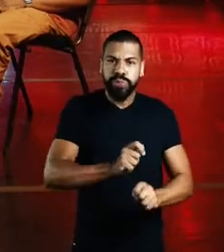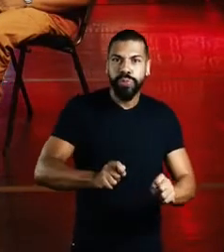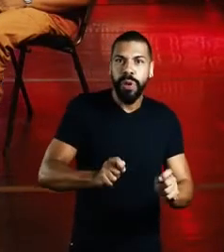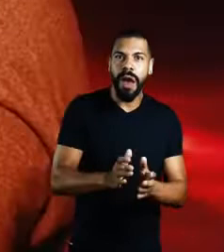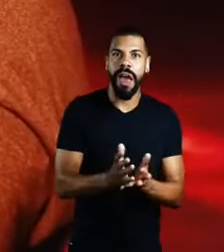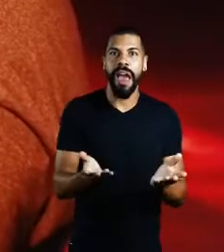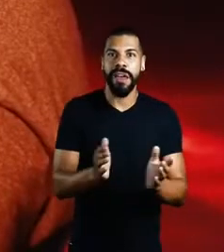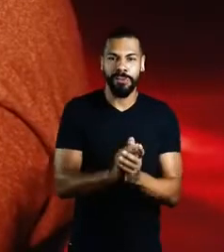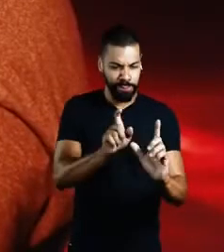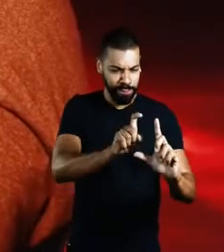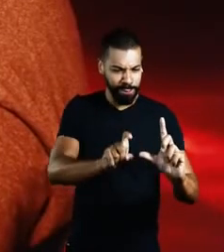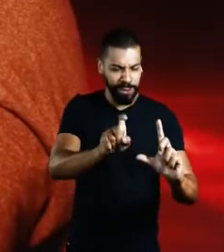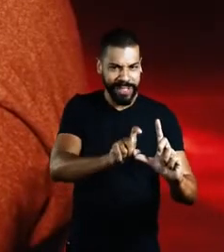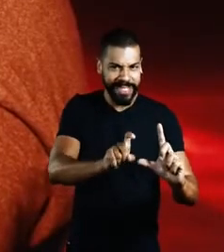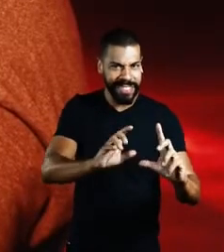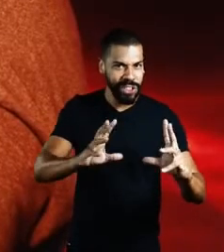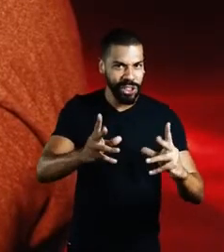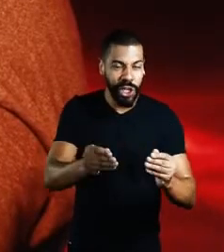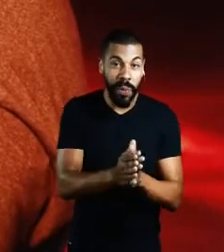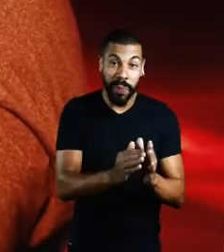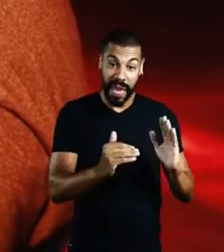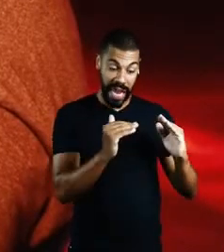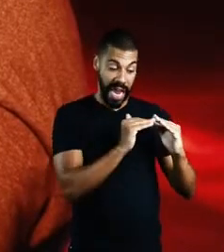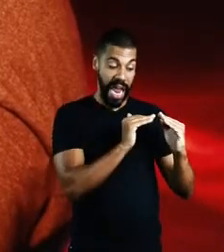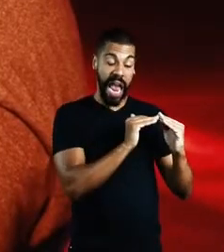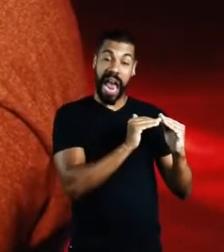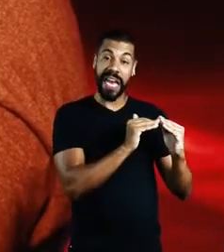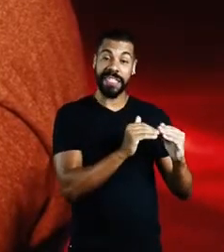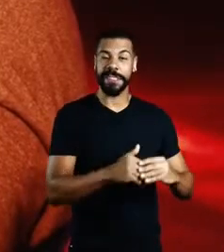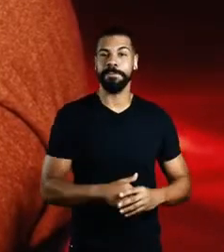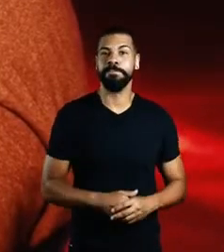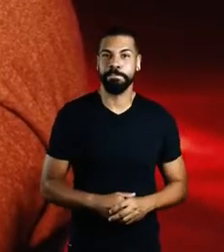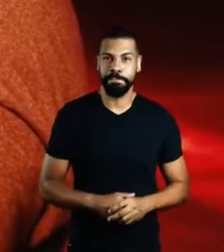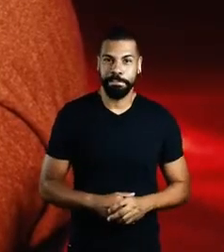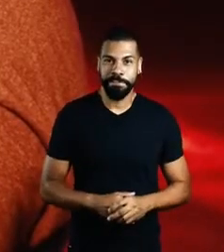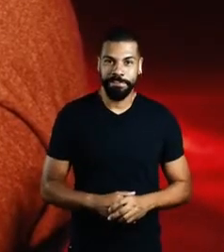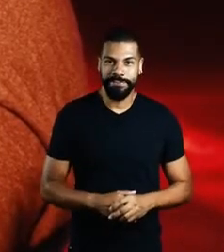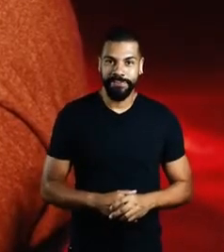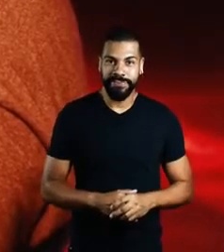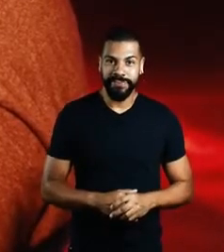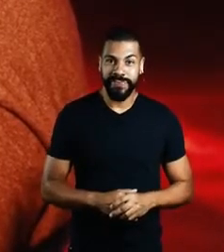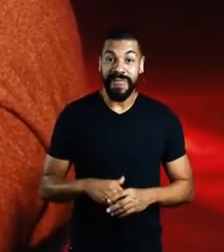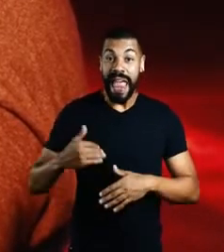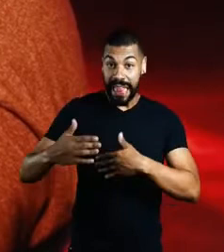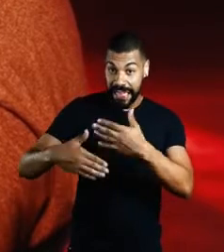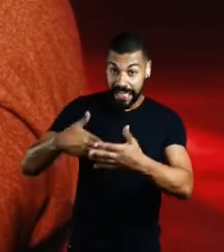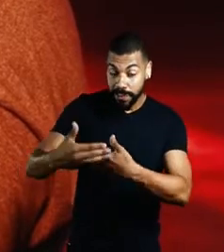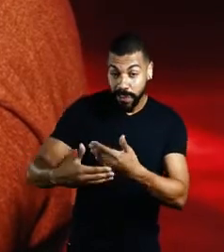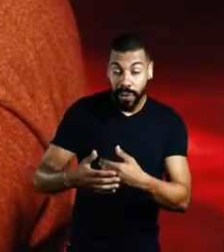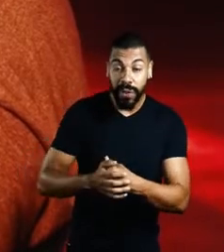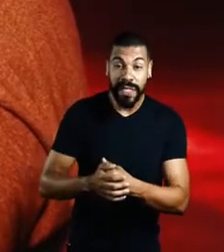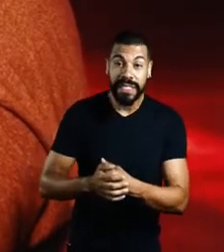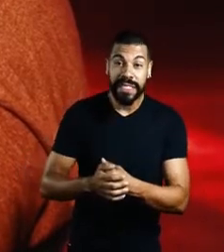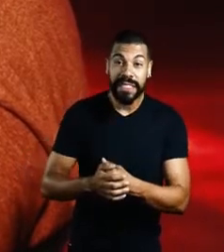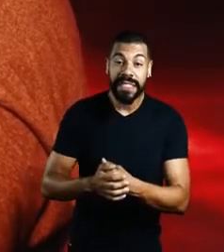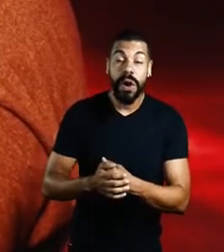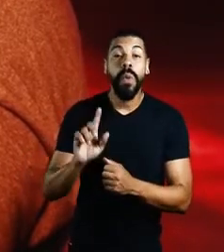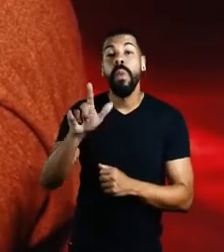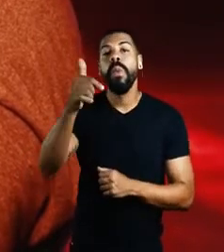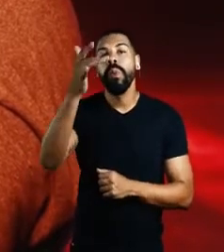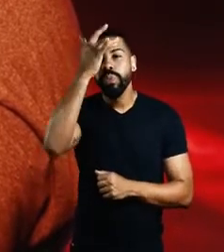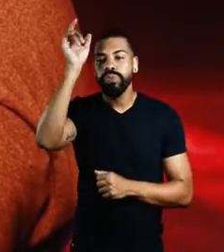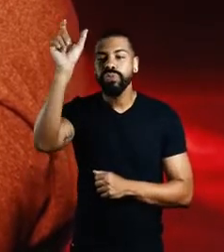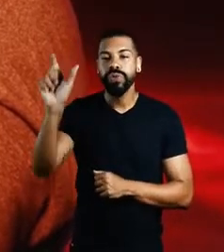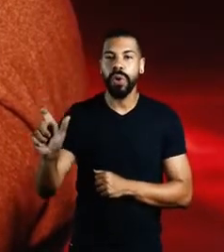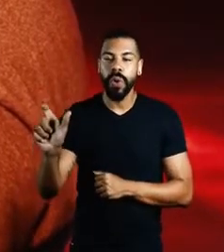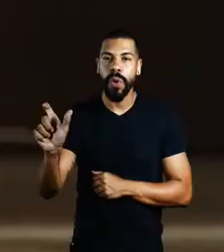Daí eu tinha uns módulos de sequência lá em casa que eu colocava para tocar junto. Aí, através do Cri também, o Cri trouxe o Maita, né? Que ele era.